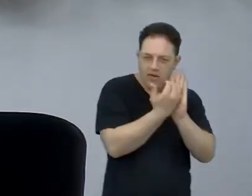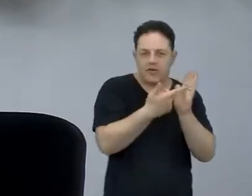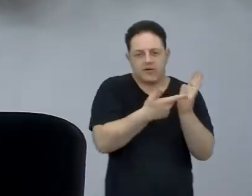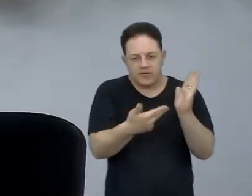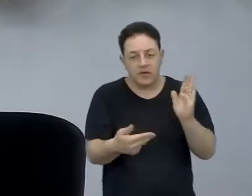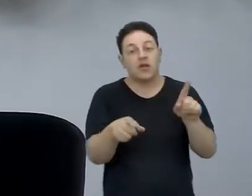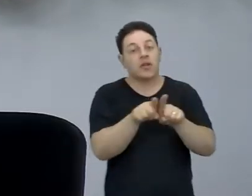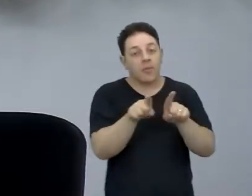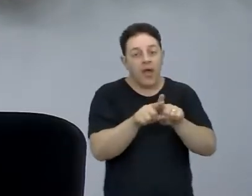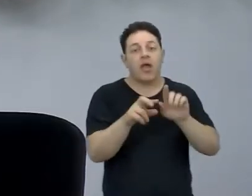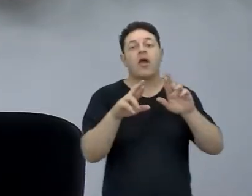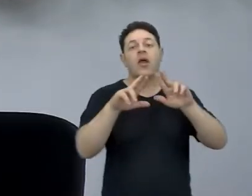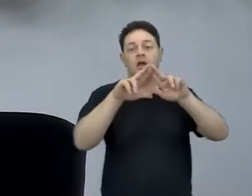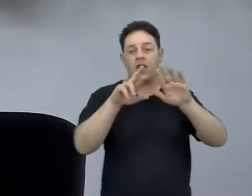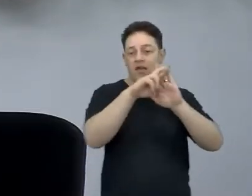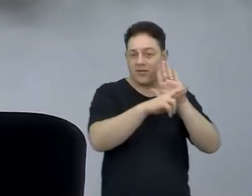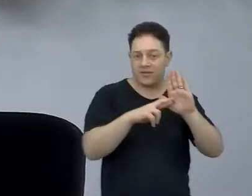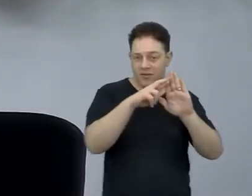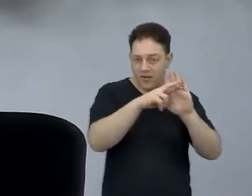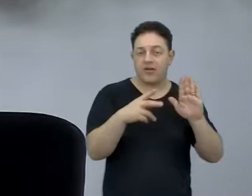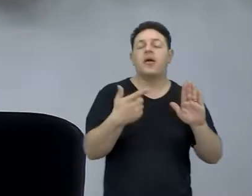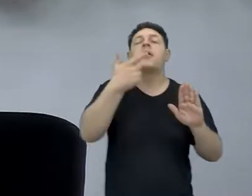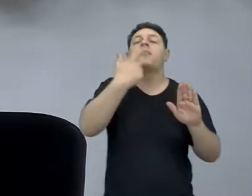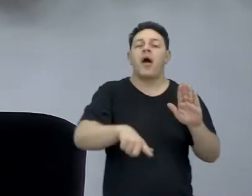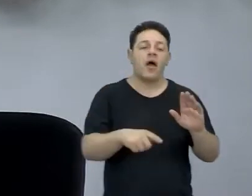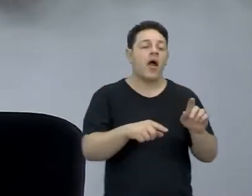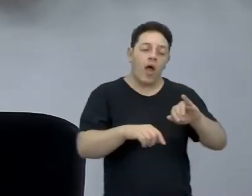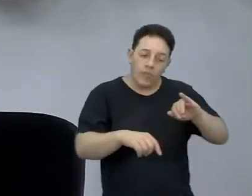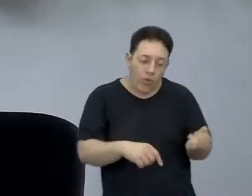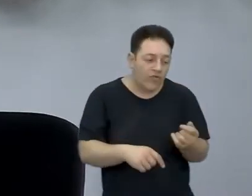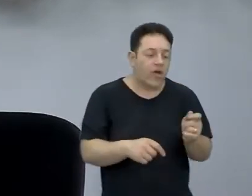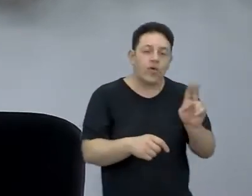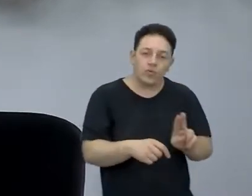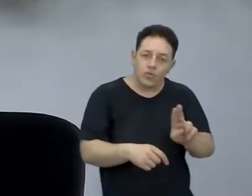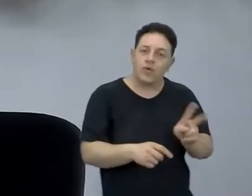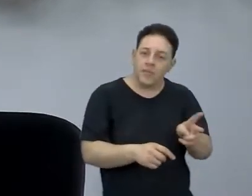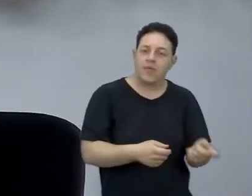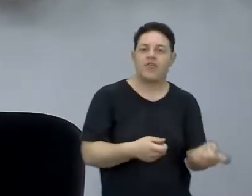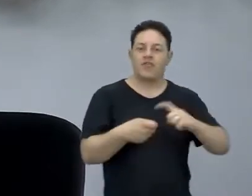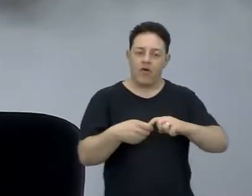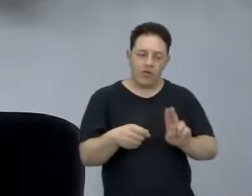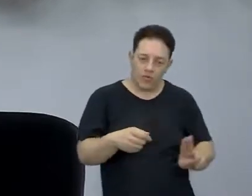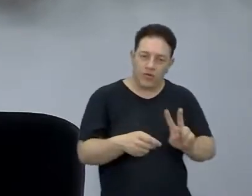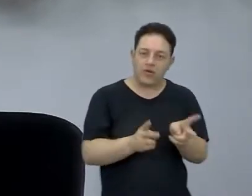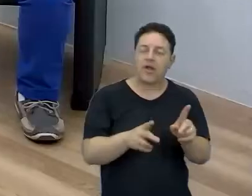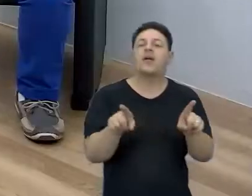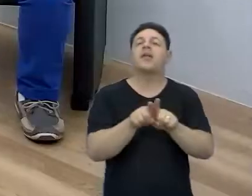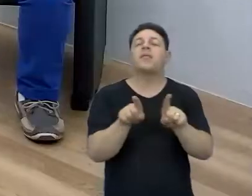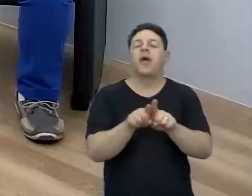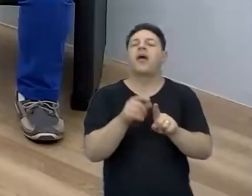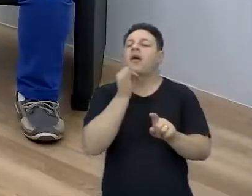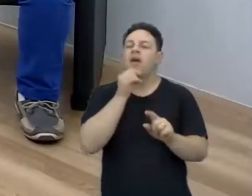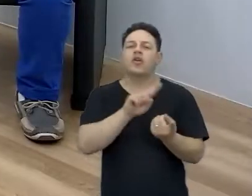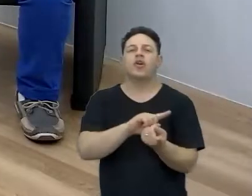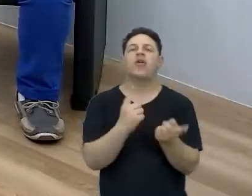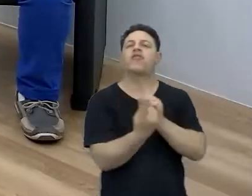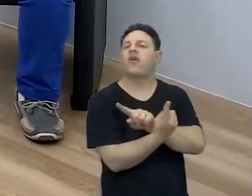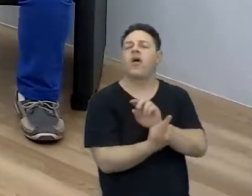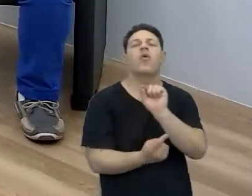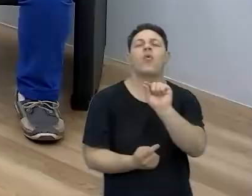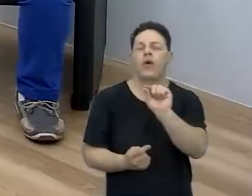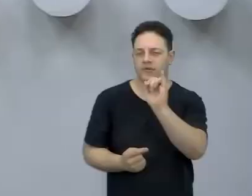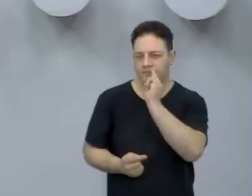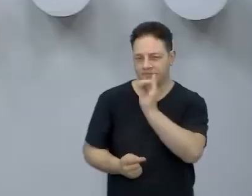também a reciclagem, né? Reciclagem, reuso e a questão de logística reversa, né? Por